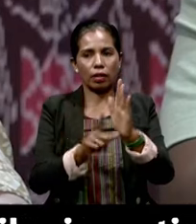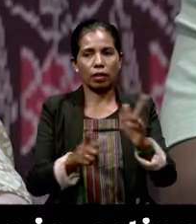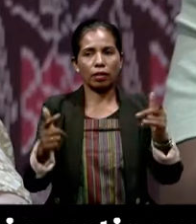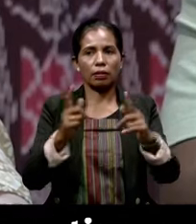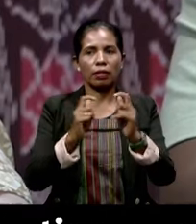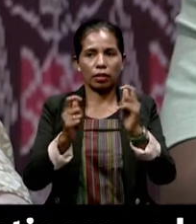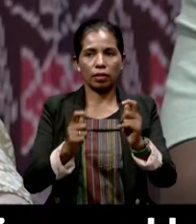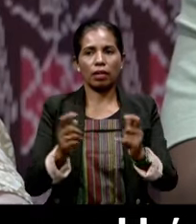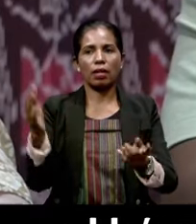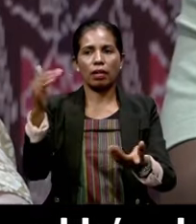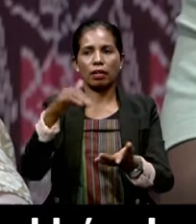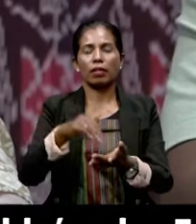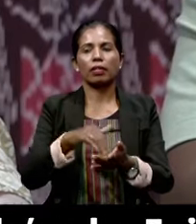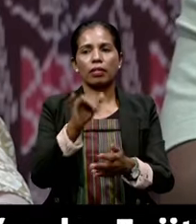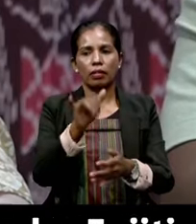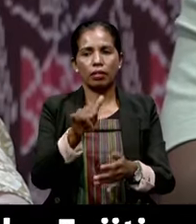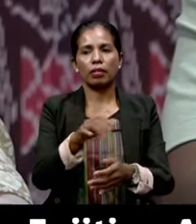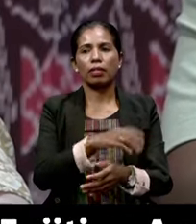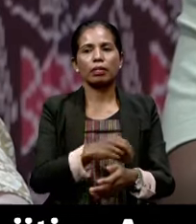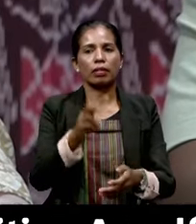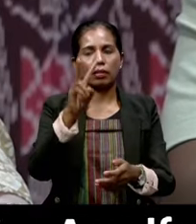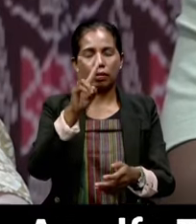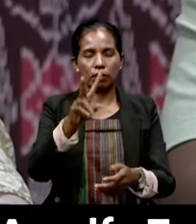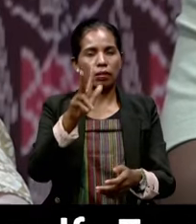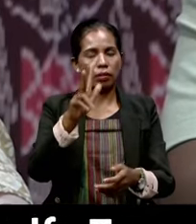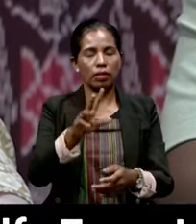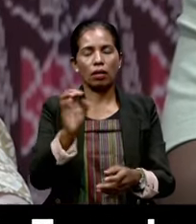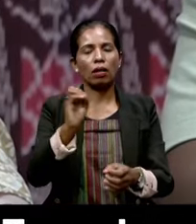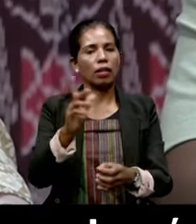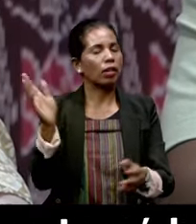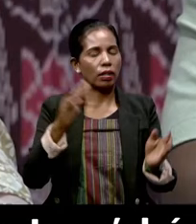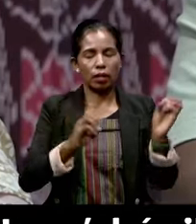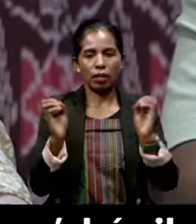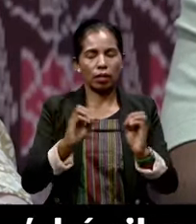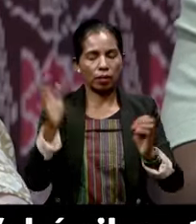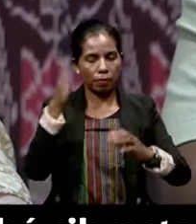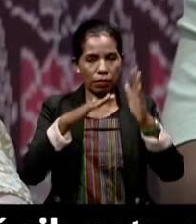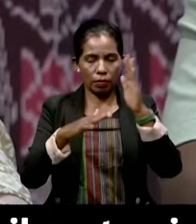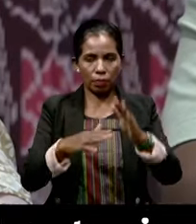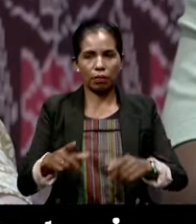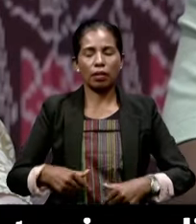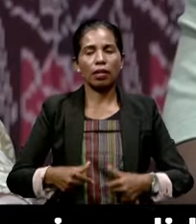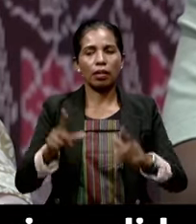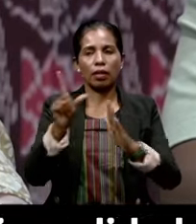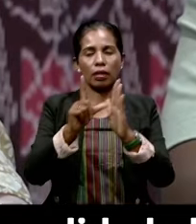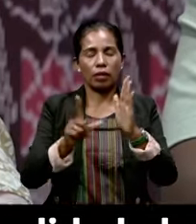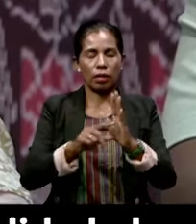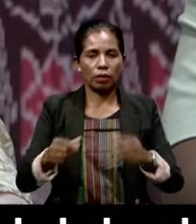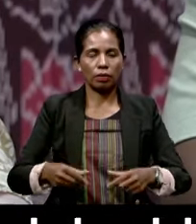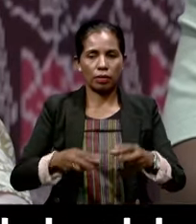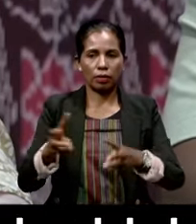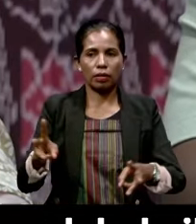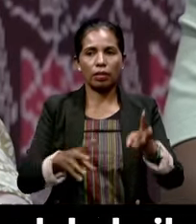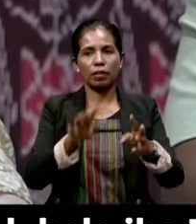fala nem sim nem atu da la rua dal tolo nem lei é problema tamba lei podala la bandu